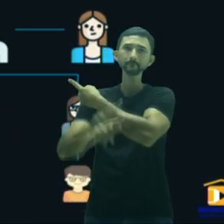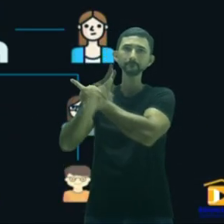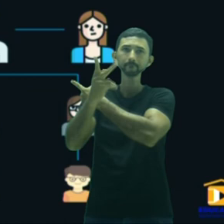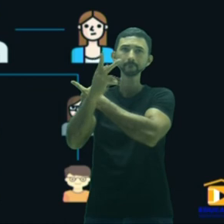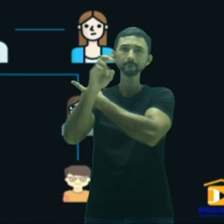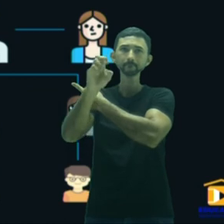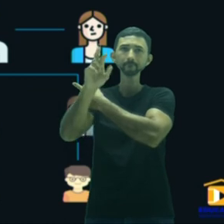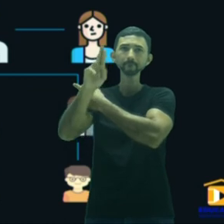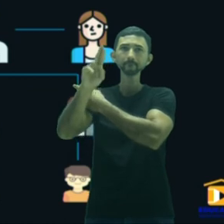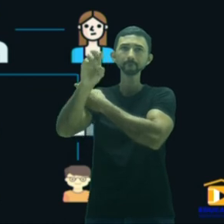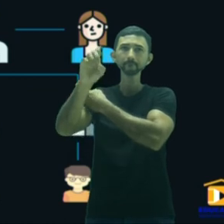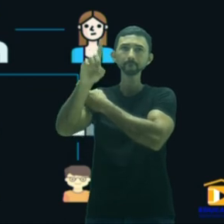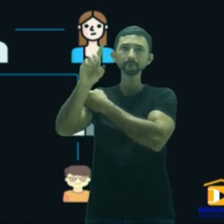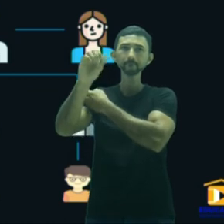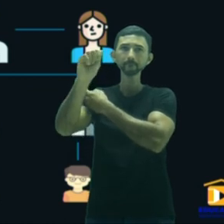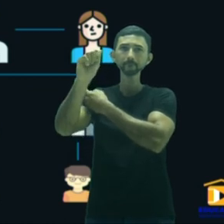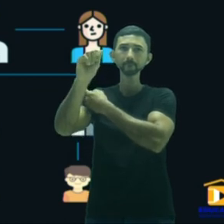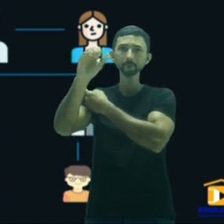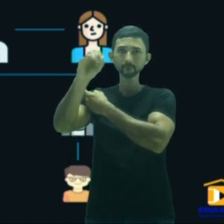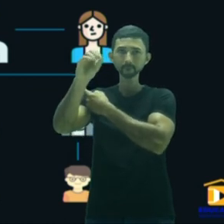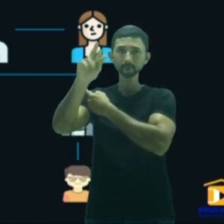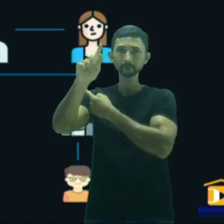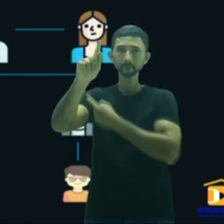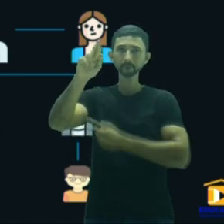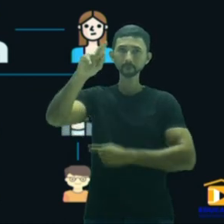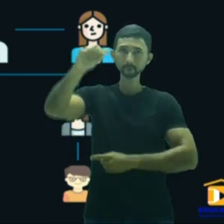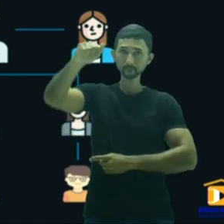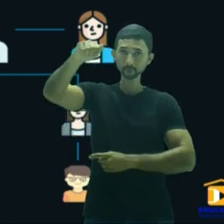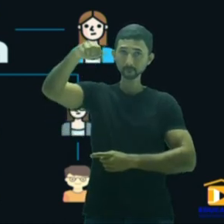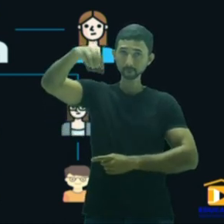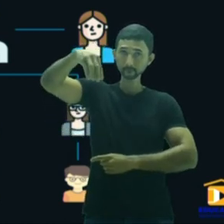Tá? Esse heredograma, ele nada mais é que